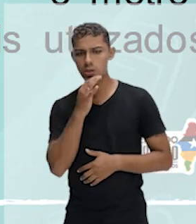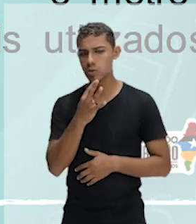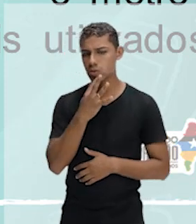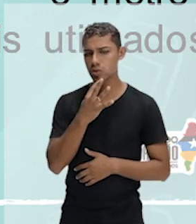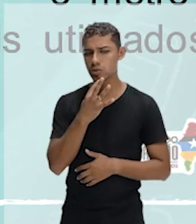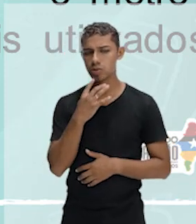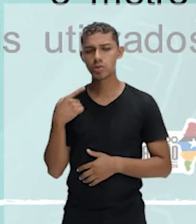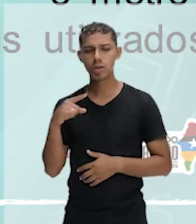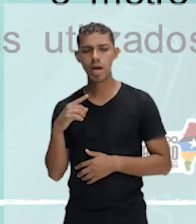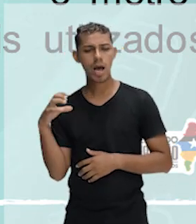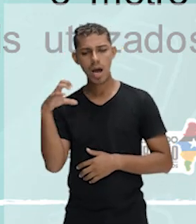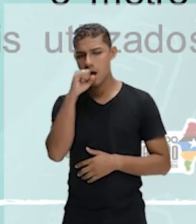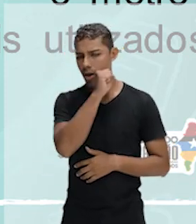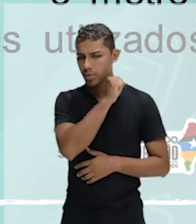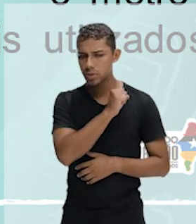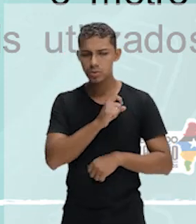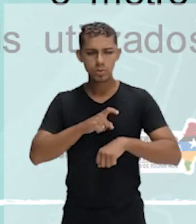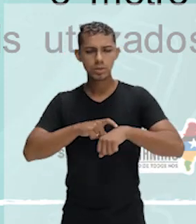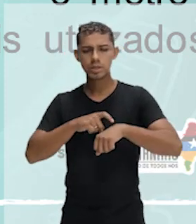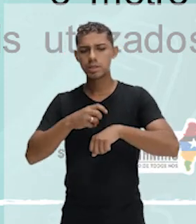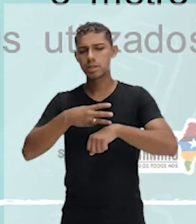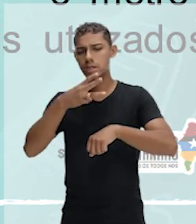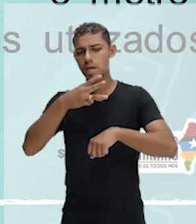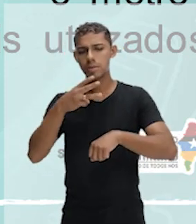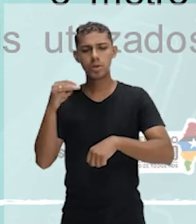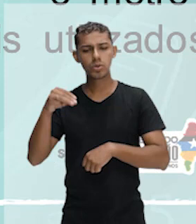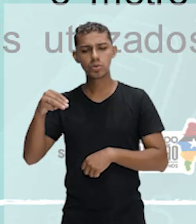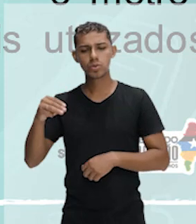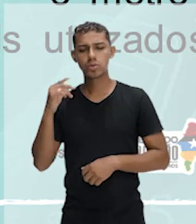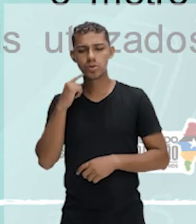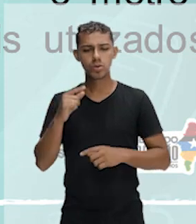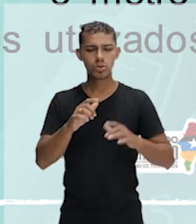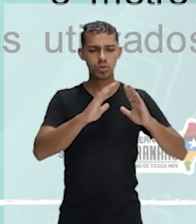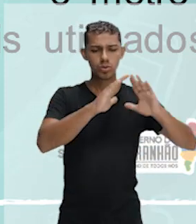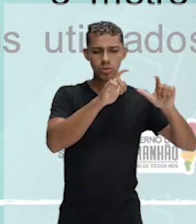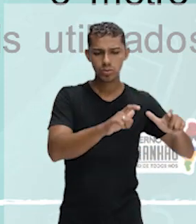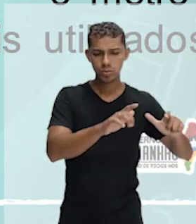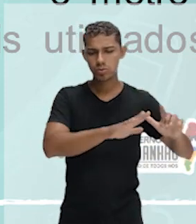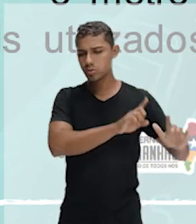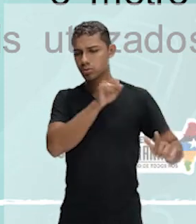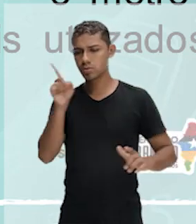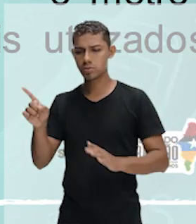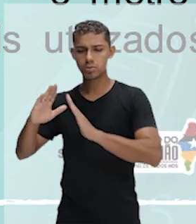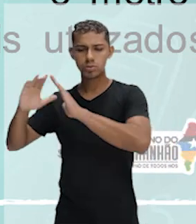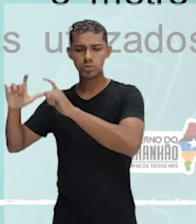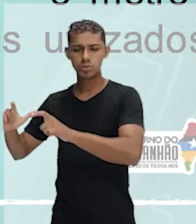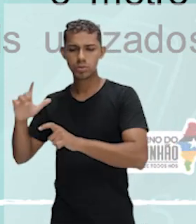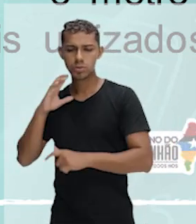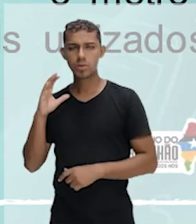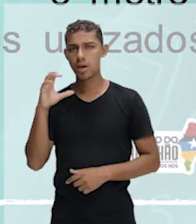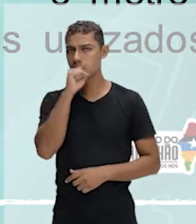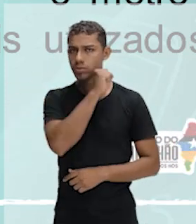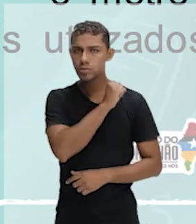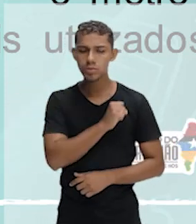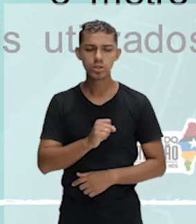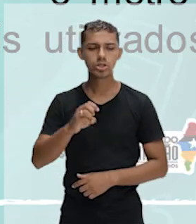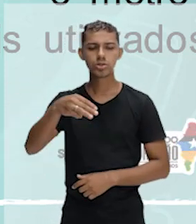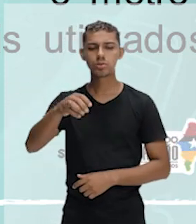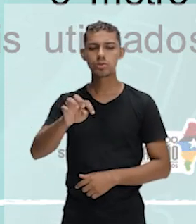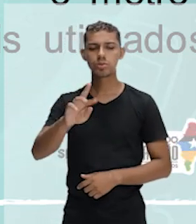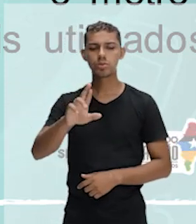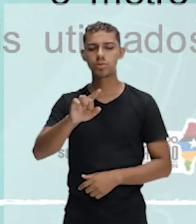conhecer rapidamente bairro para outro, na extensão de metrô, né? Indo por metrô.